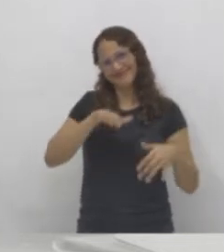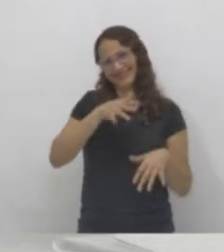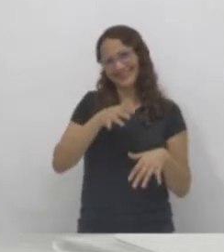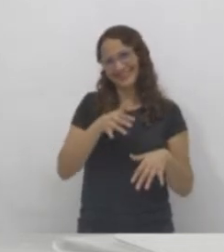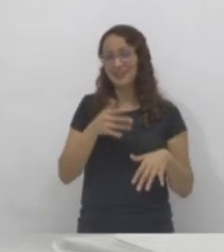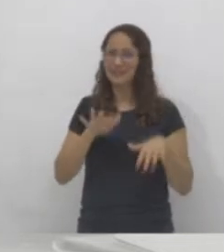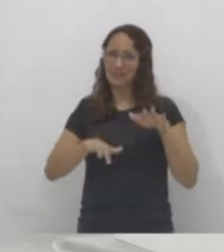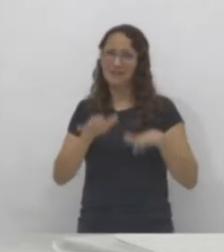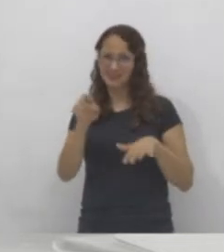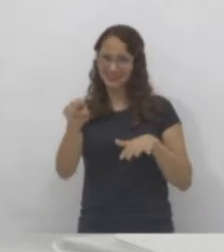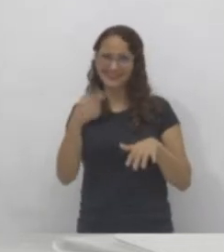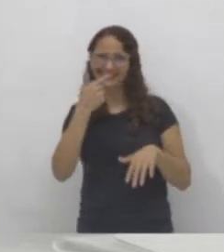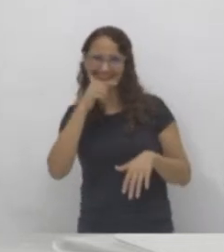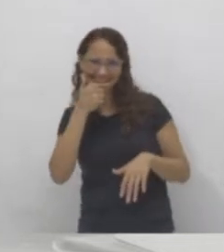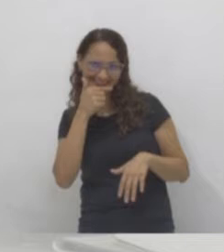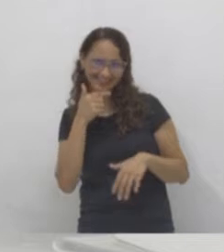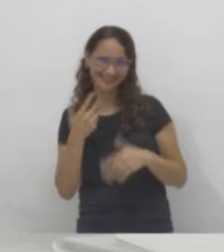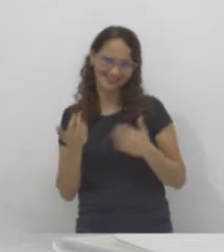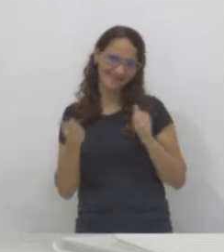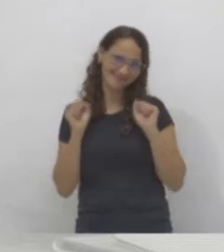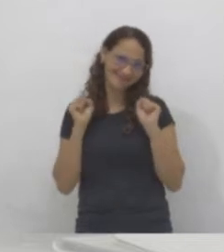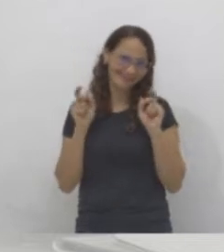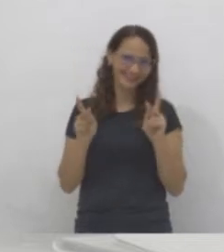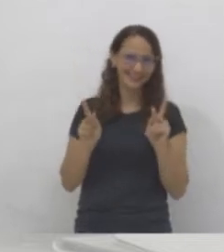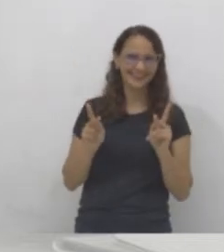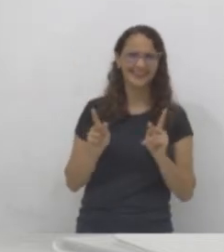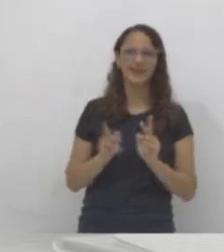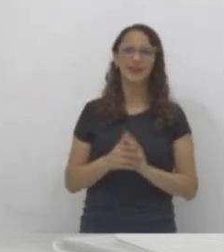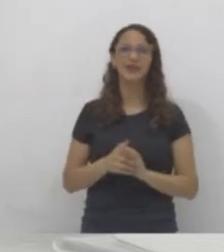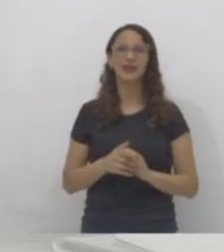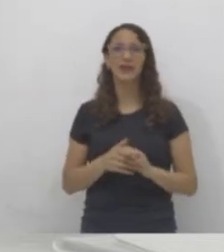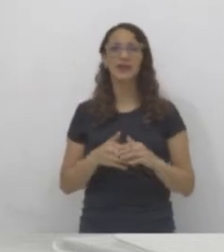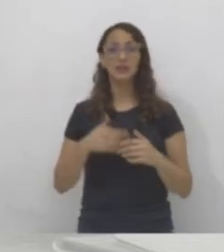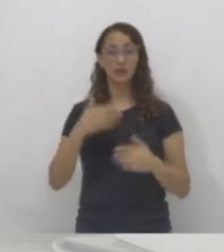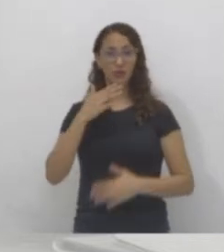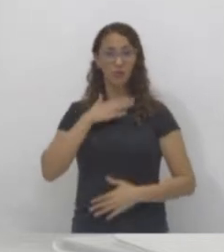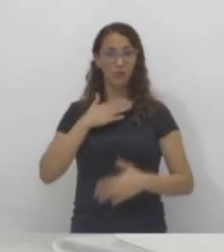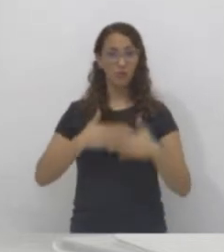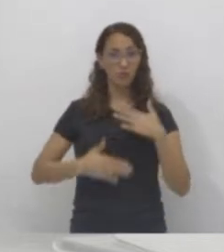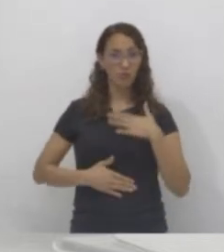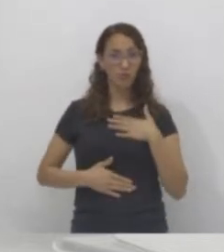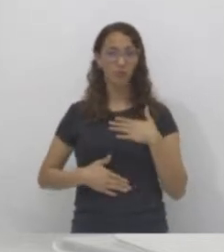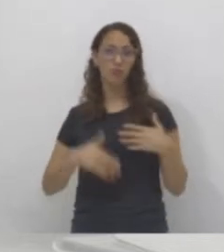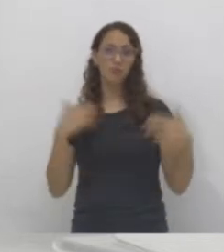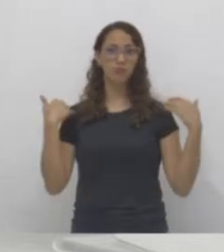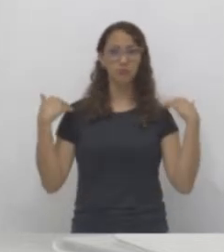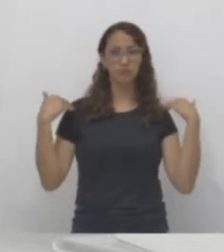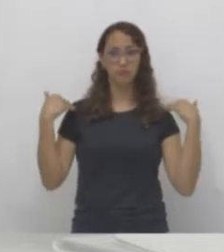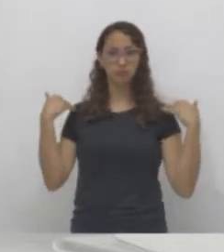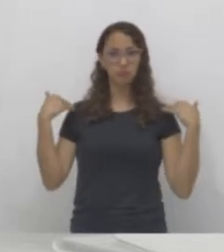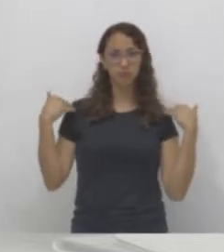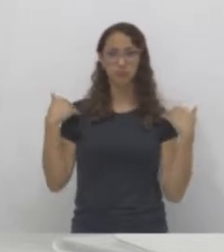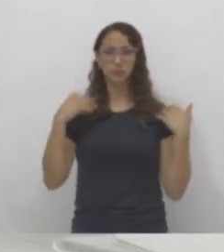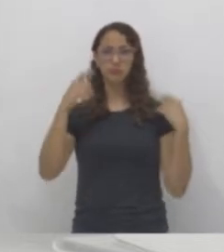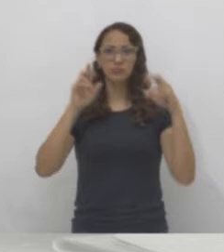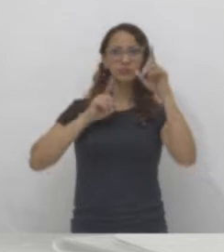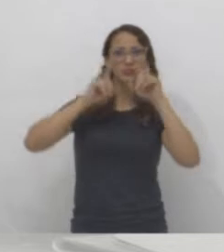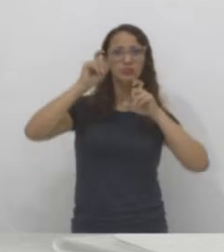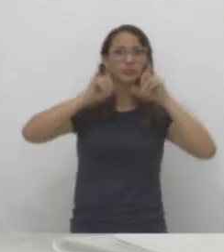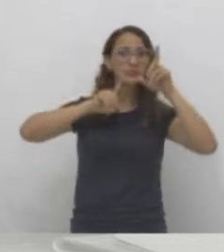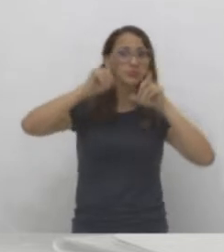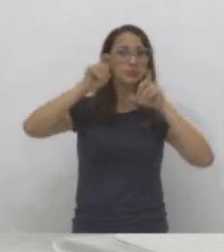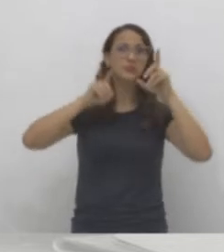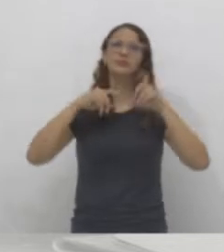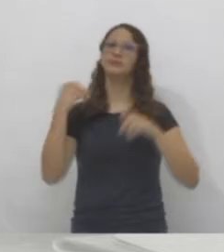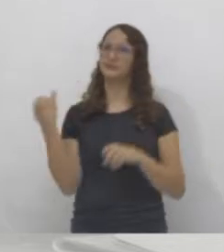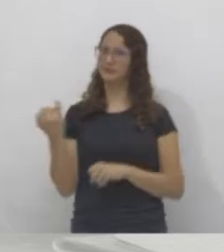achou engraçado, tá certo? Então, o gestual e a linguagem corporal também fazem parte desse gênero quando você